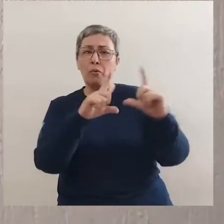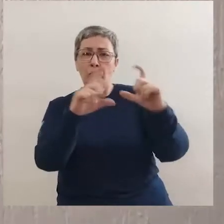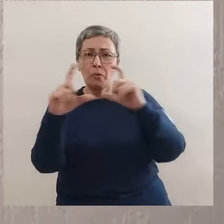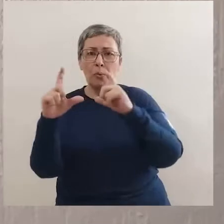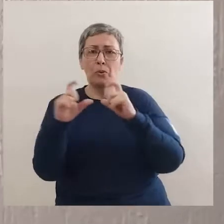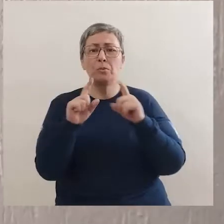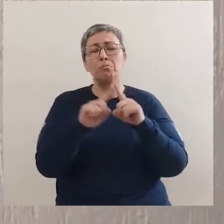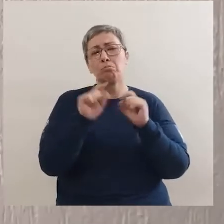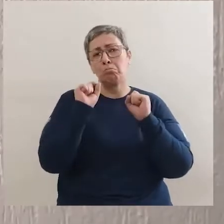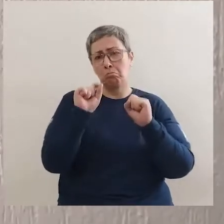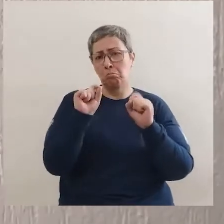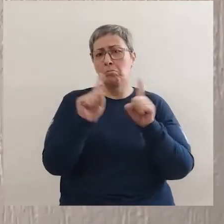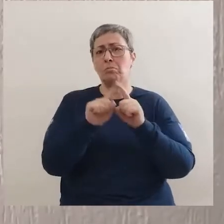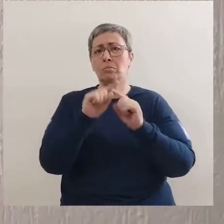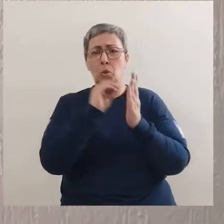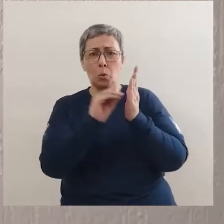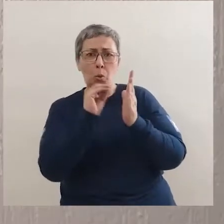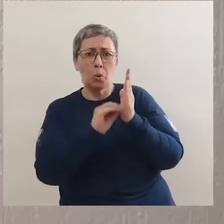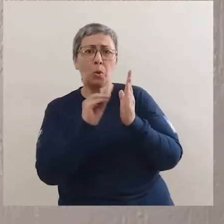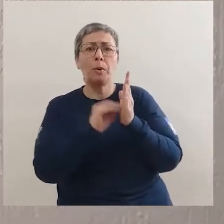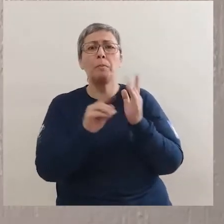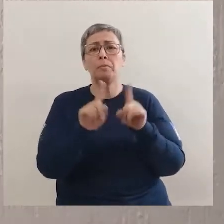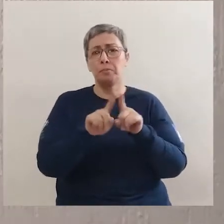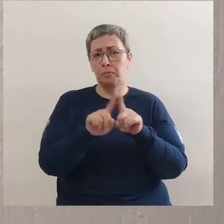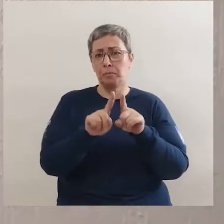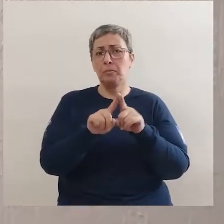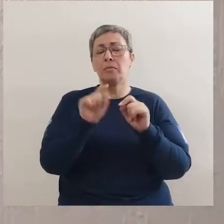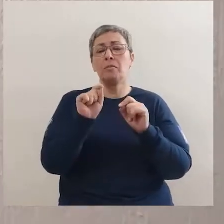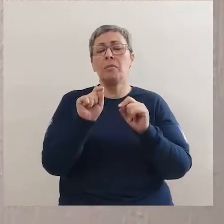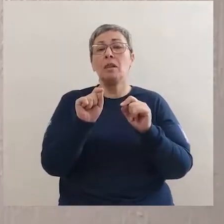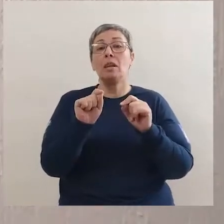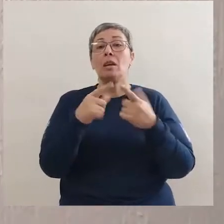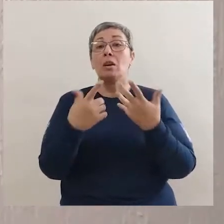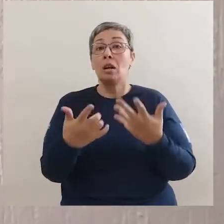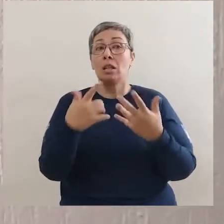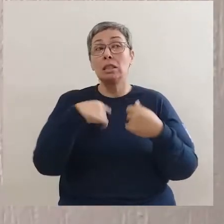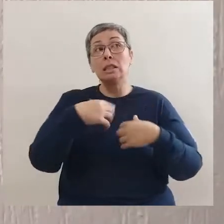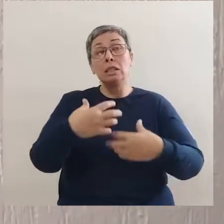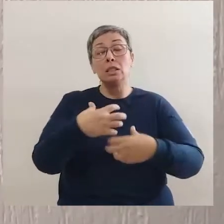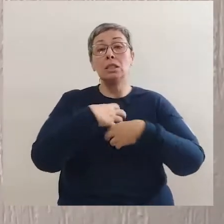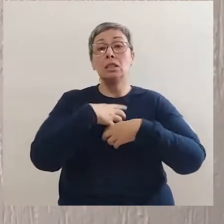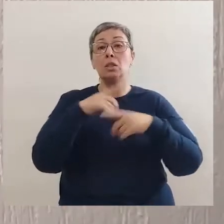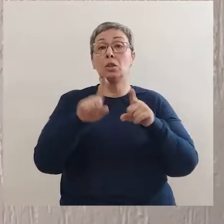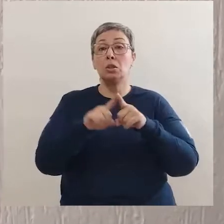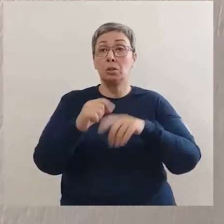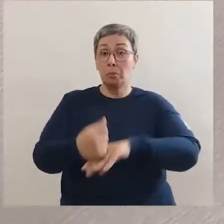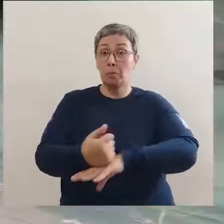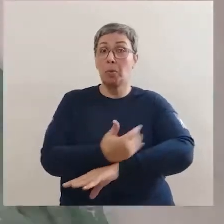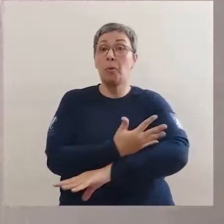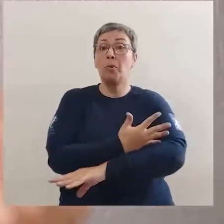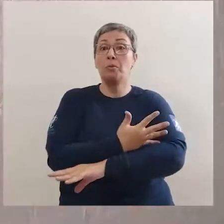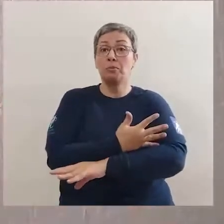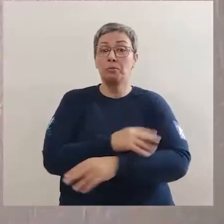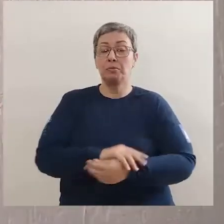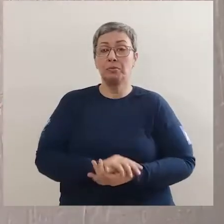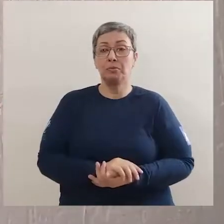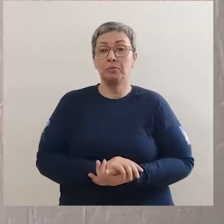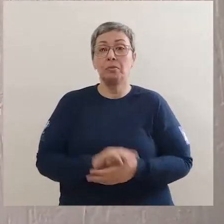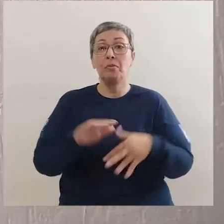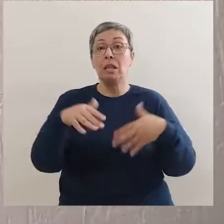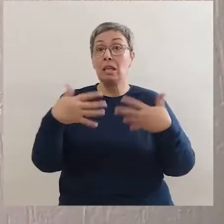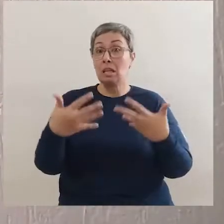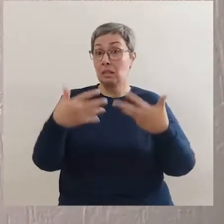podem também escrever, né, fazer o registro através da escrita dessas sensações e desses sentimentos. E falando